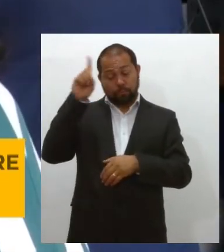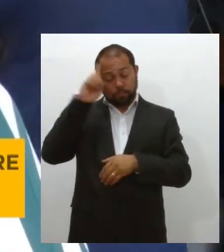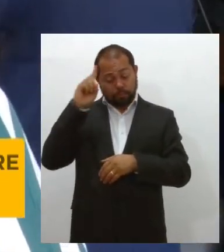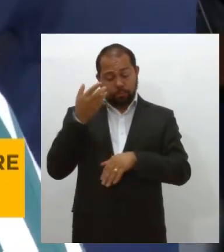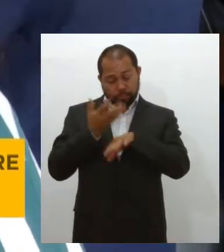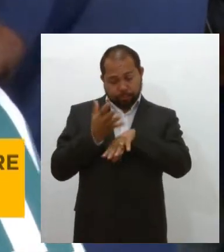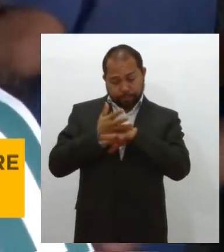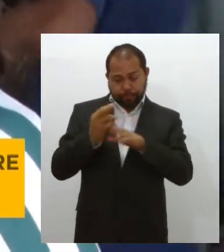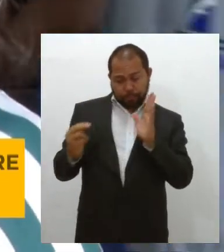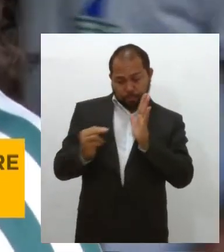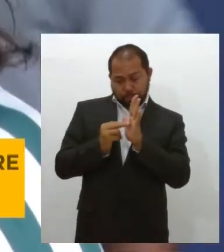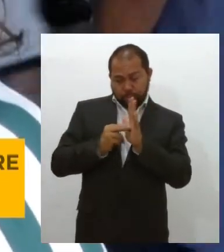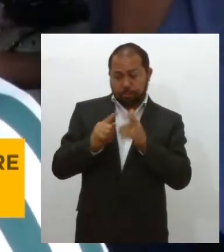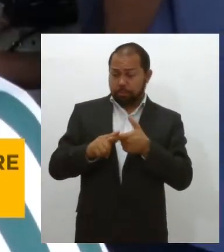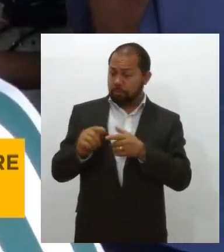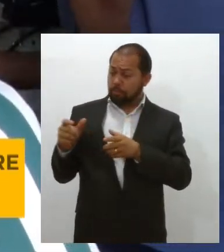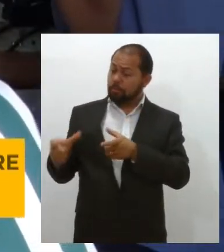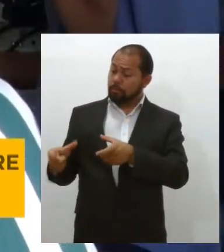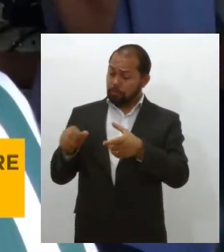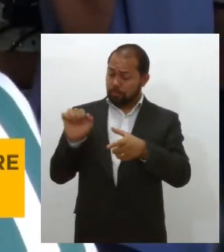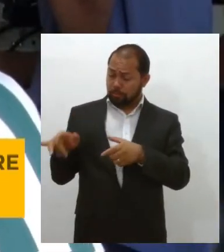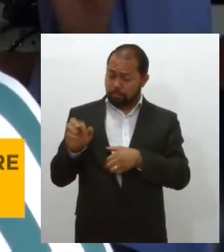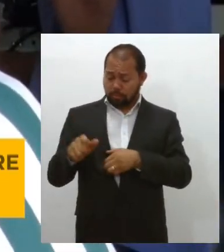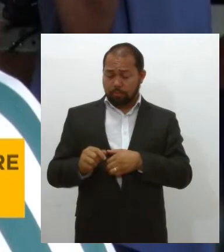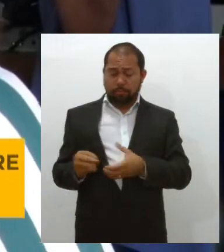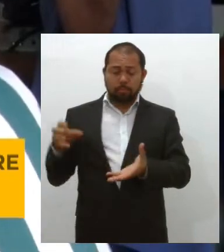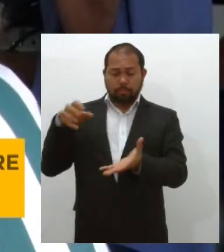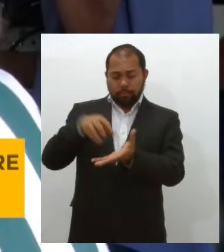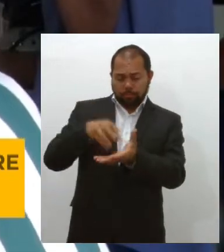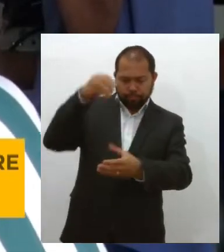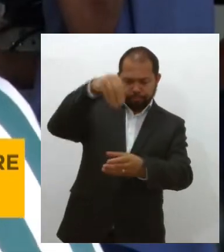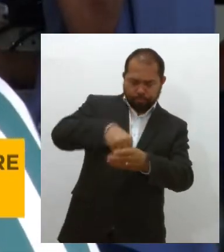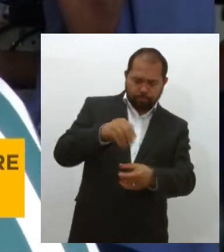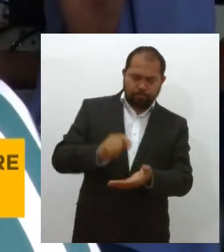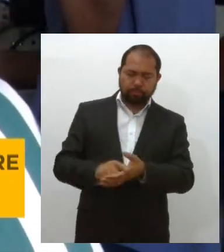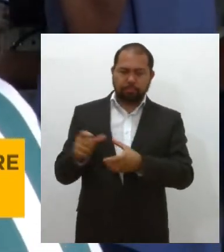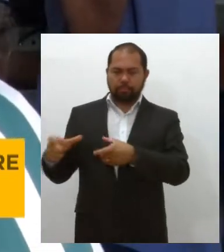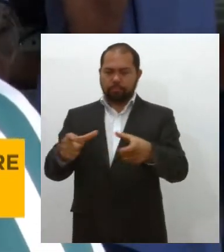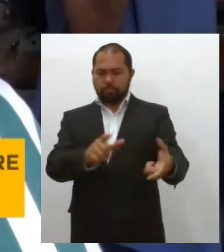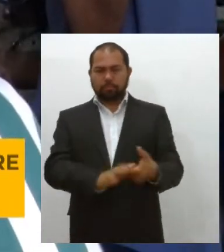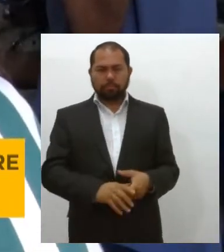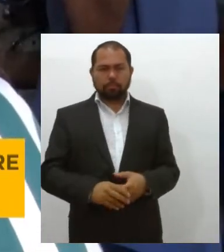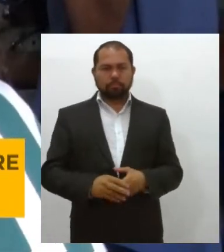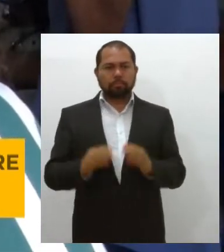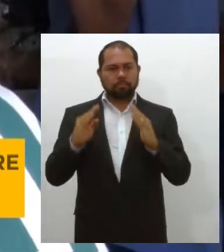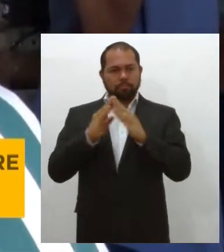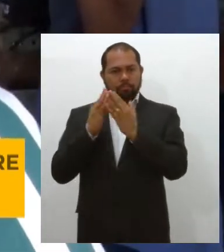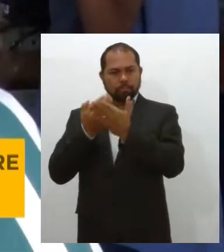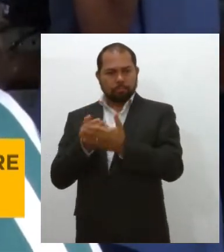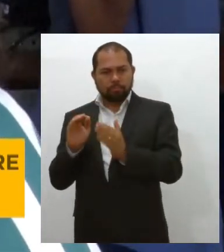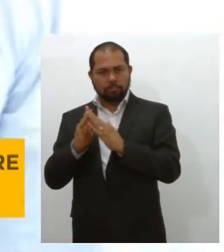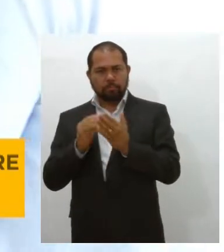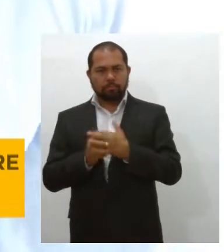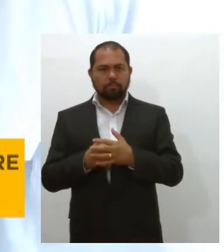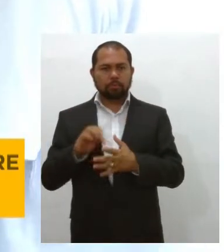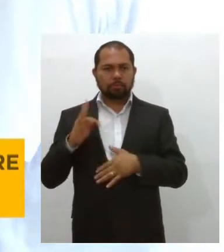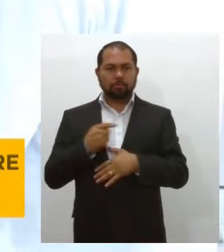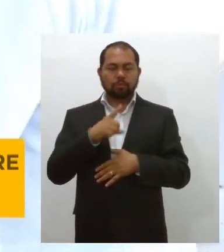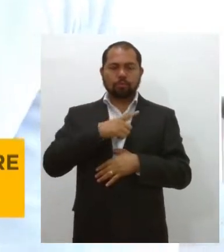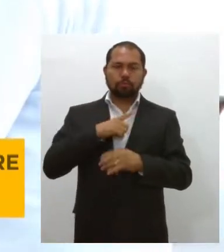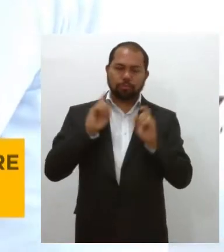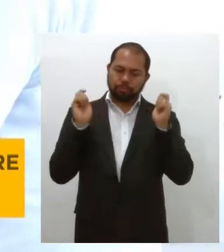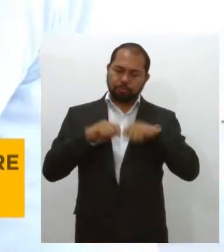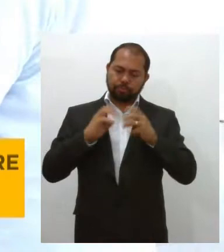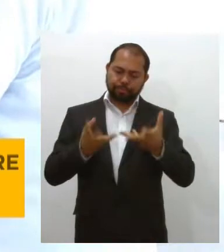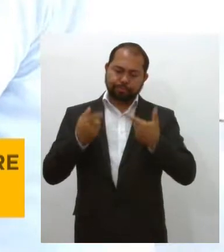compor cada zona, cada sessão que vai funcionar em cada escola. Então, tudo acontece nesse momento. O trabalho